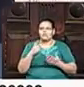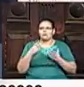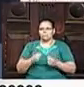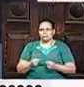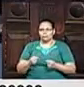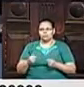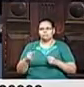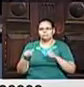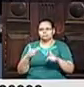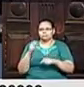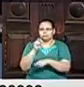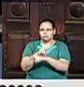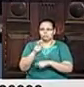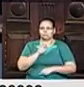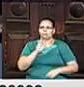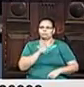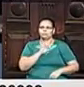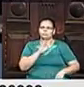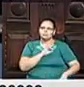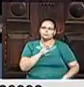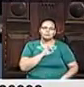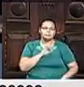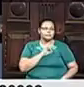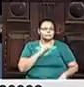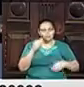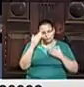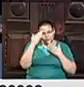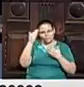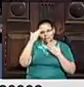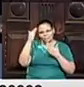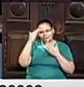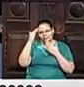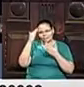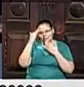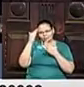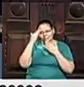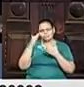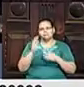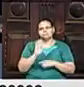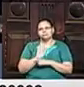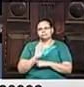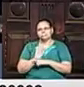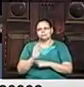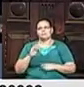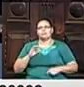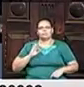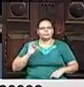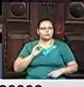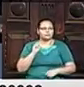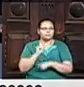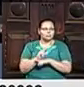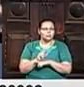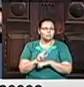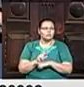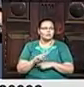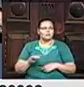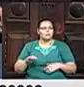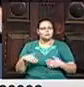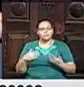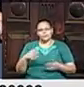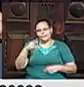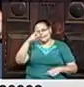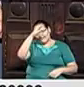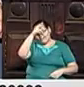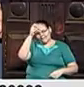obrigado. Obrigado, deputado Marcos Abraão. Fica feito o registro de solidariedade aos policiais civis formados. Mas então, senhora